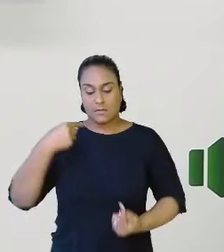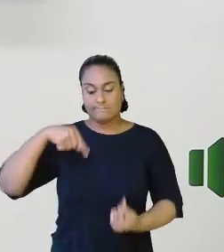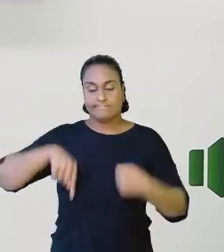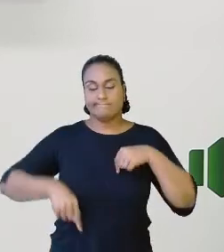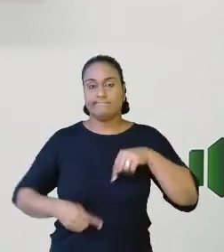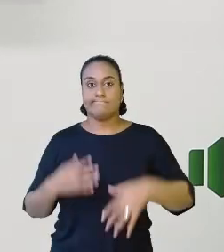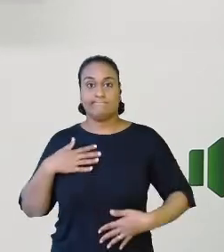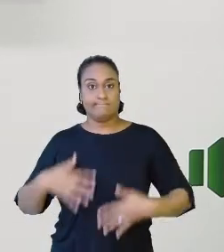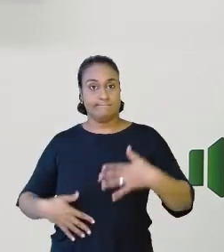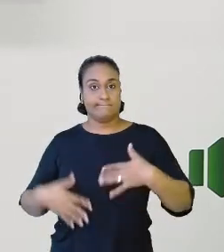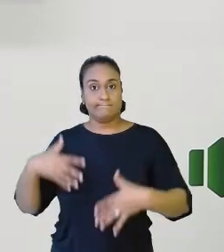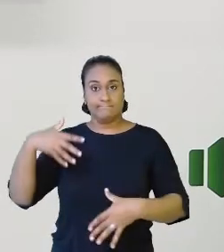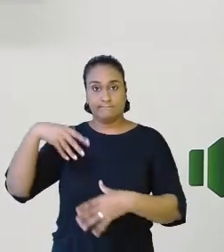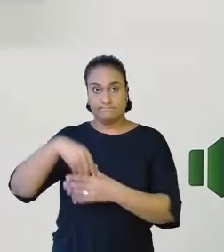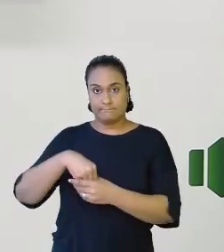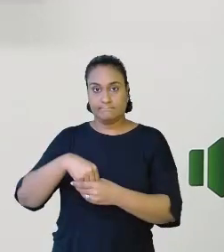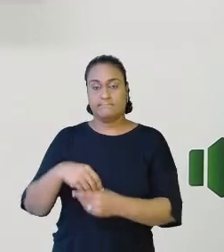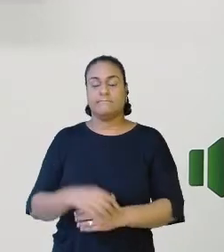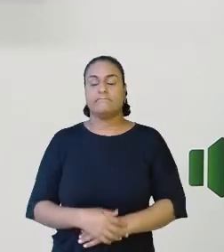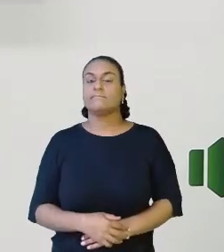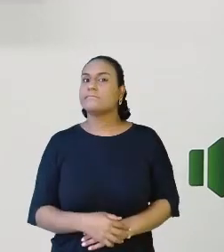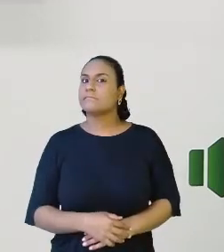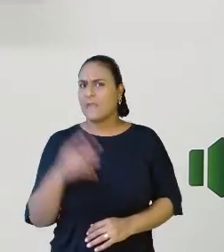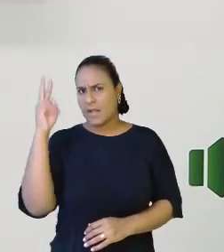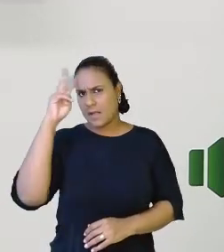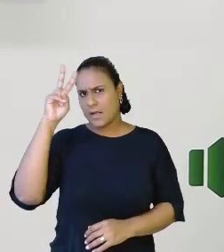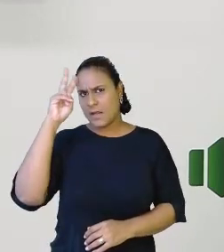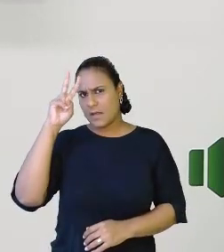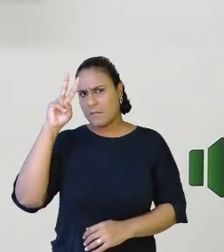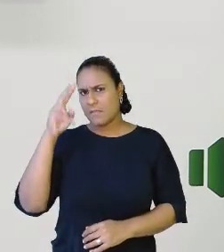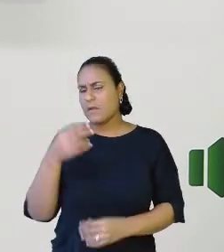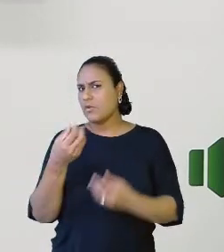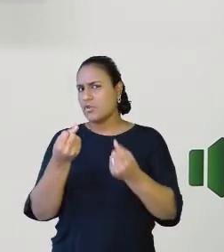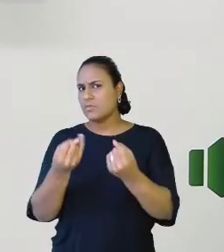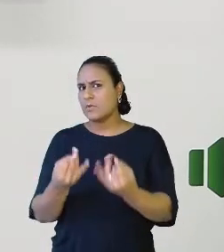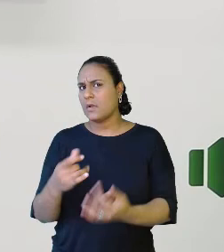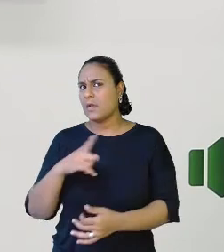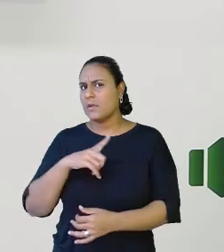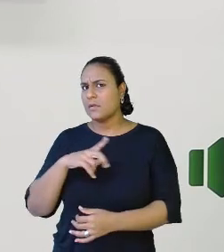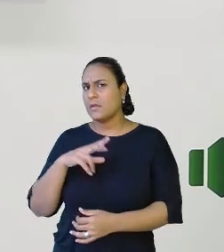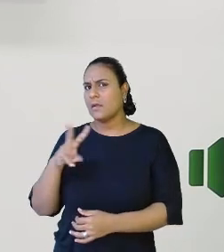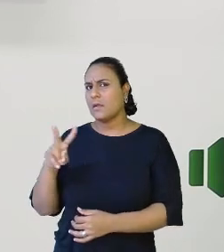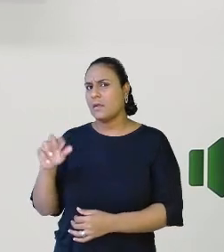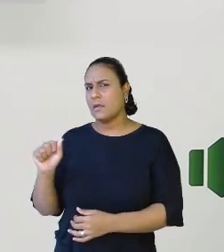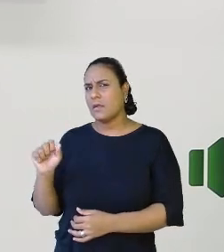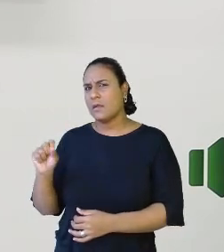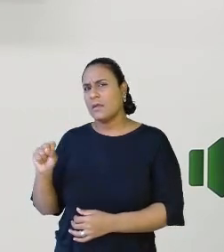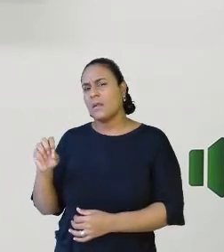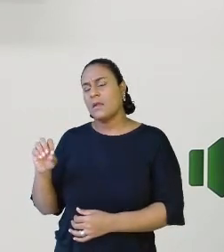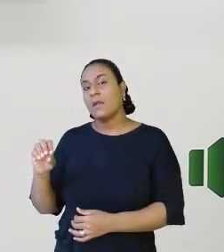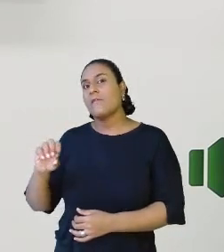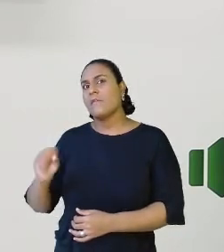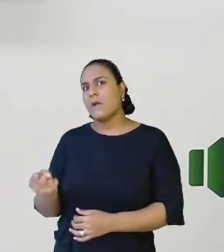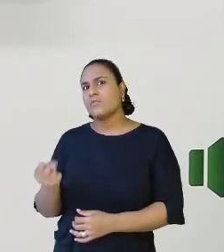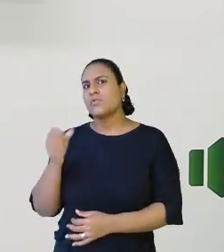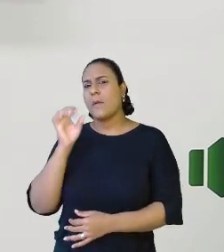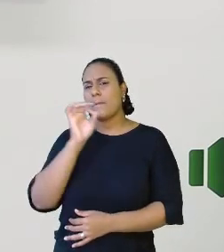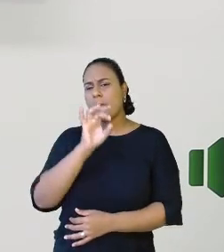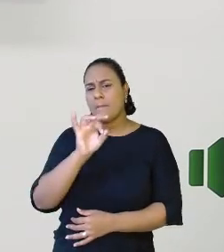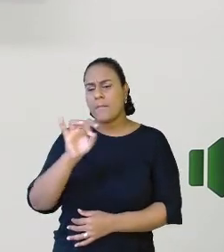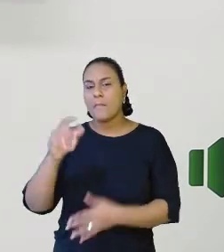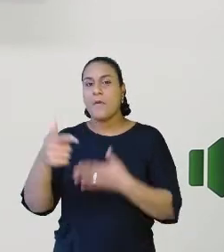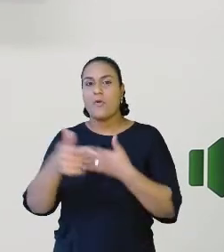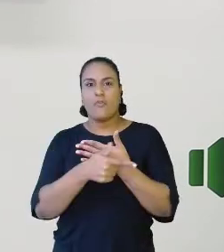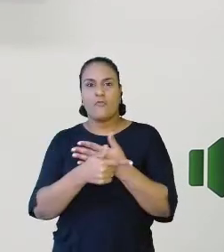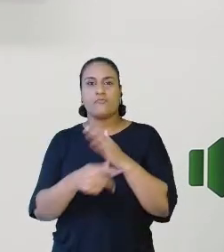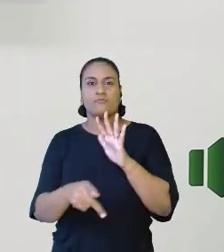lembra que eu falei que existem os vasos capilares e que eles são diferentes e que cada um vai ter aí a sua